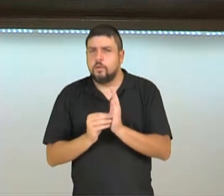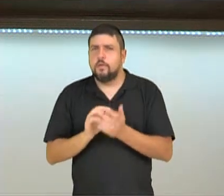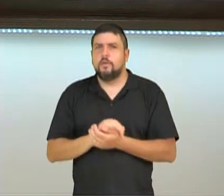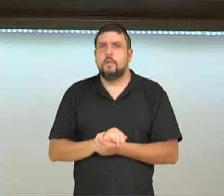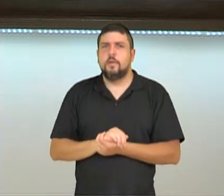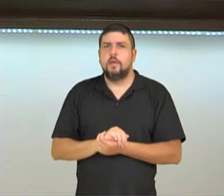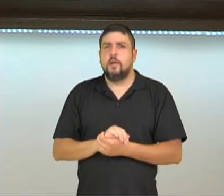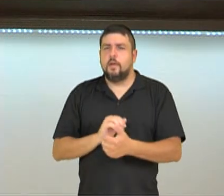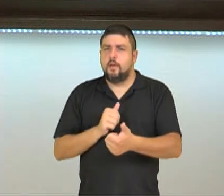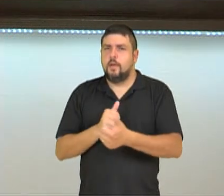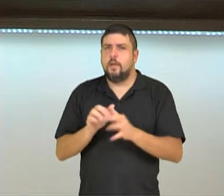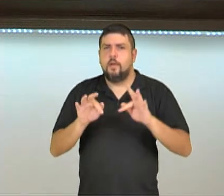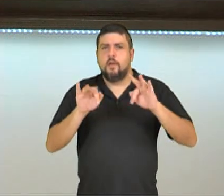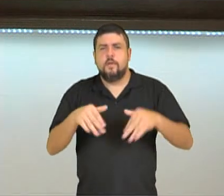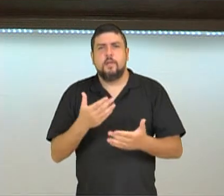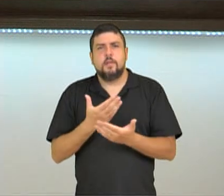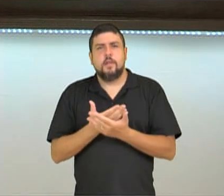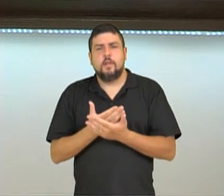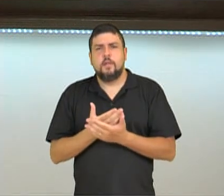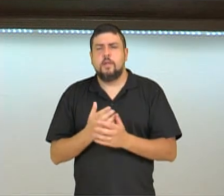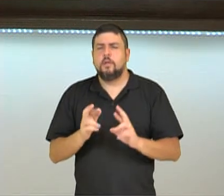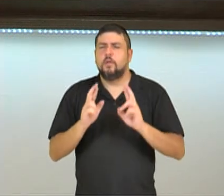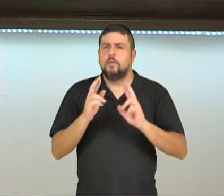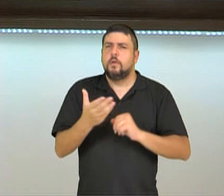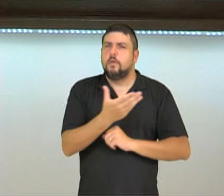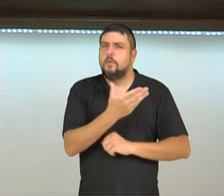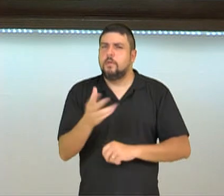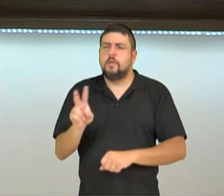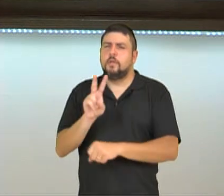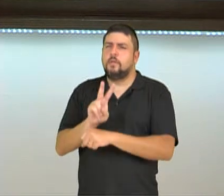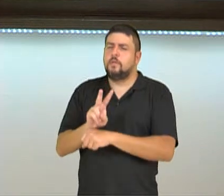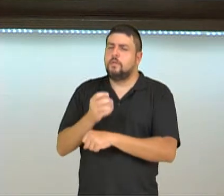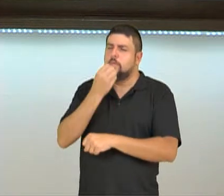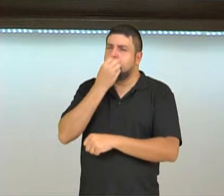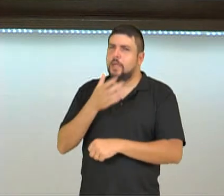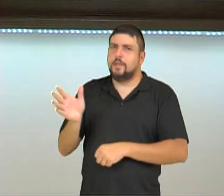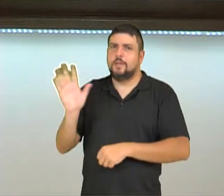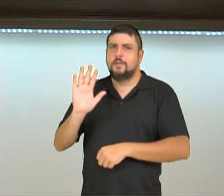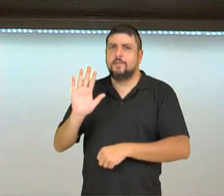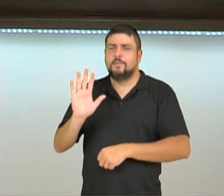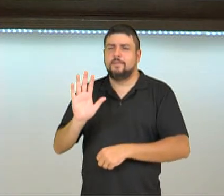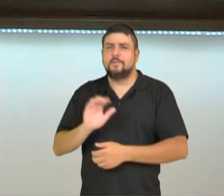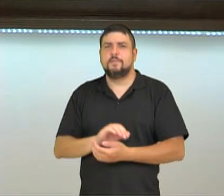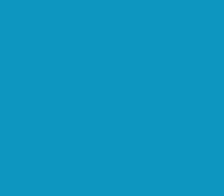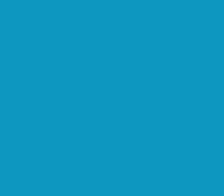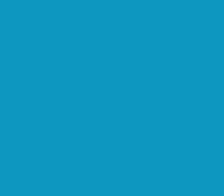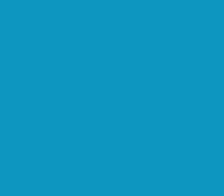estamos no fim. Desejo a você dias melhores, continue bem e até a próxima.